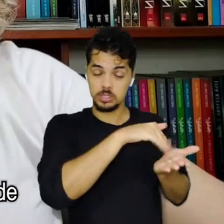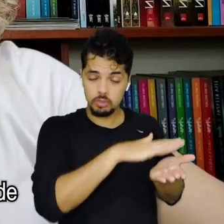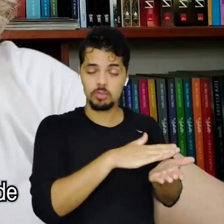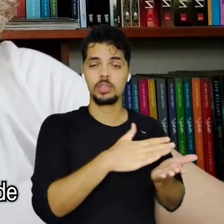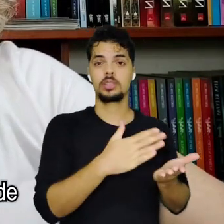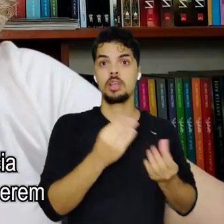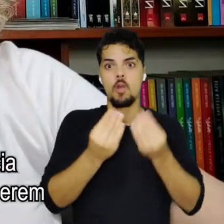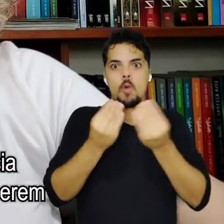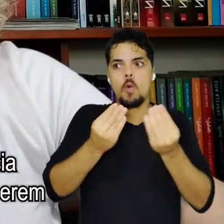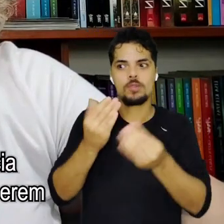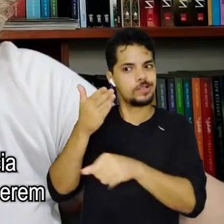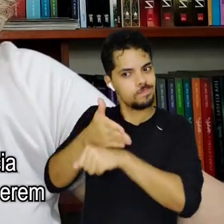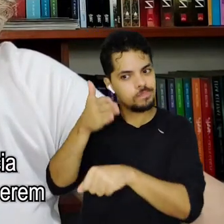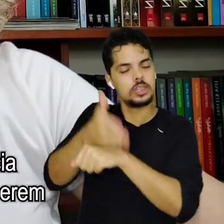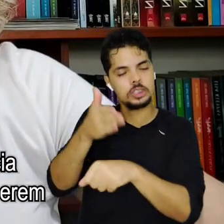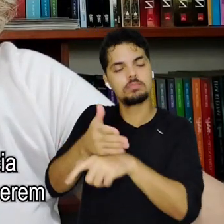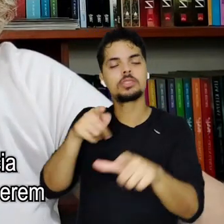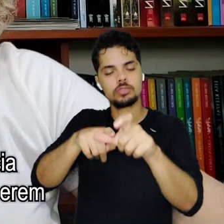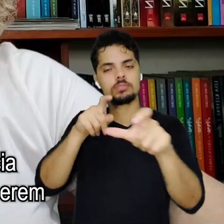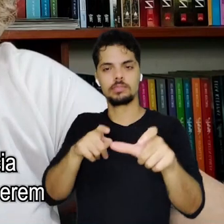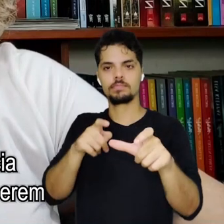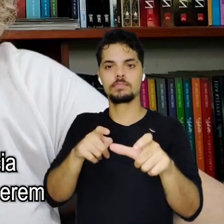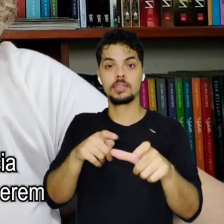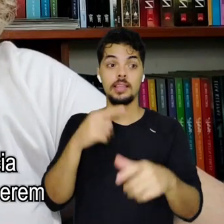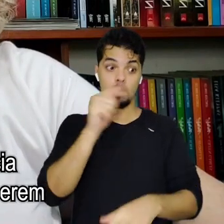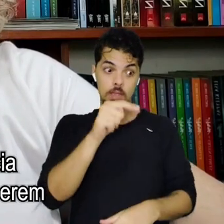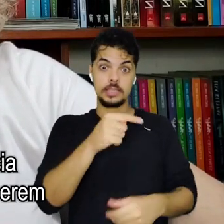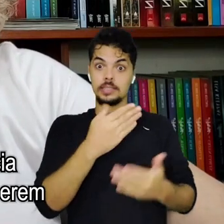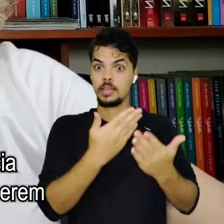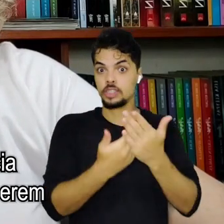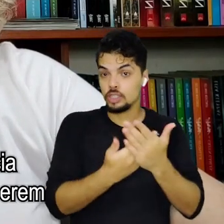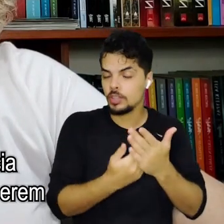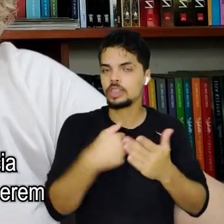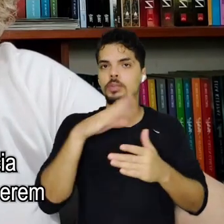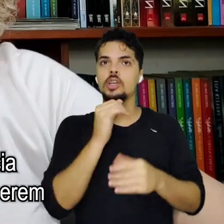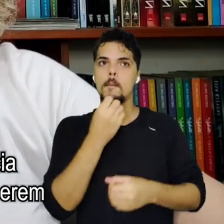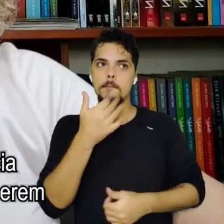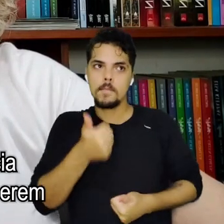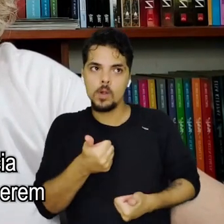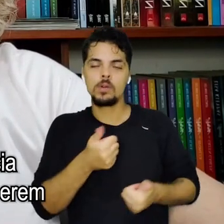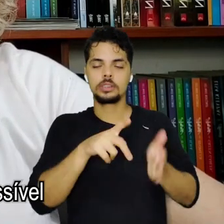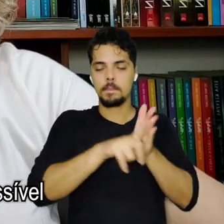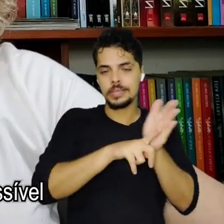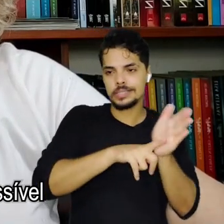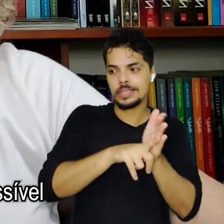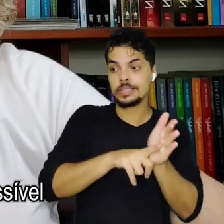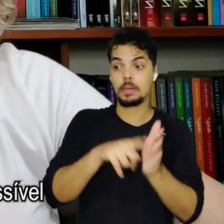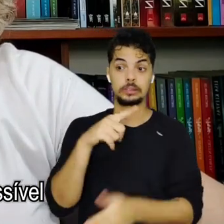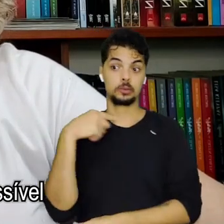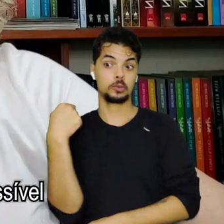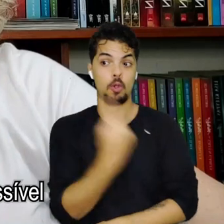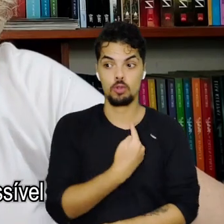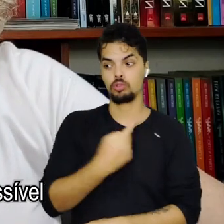Esse exercício pode auxiliar no desenvolvimento de uma consciência histórica que possibilite aos estudantes se perceberem como parte